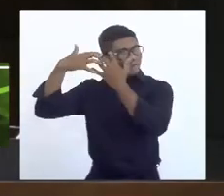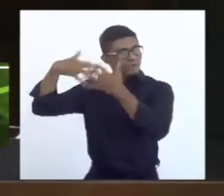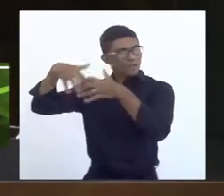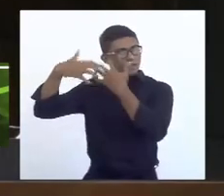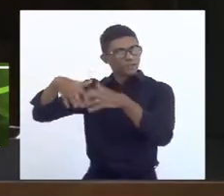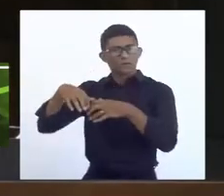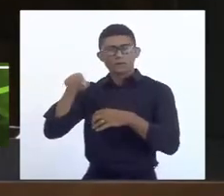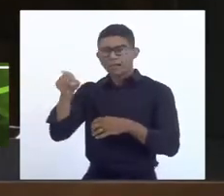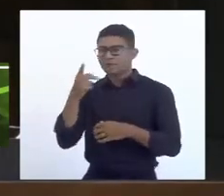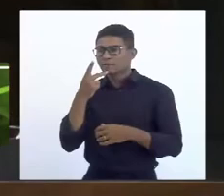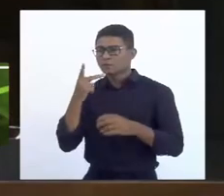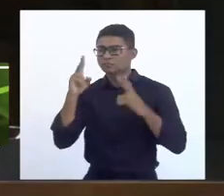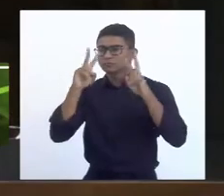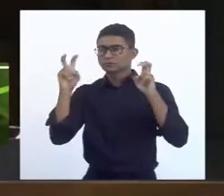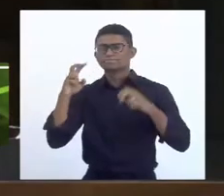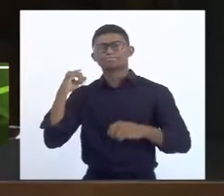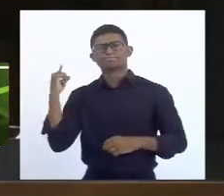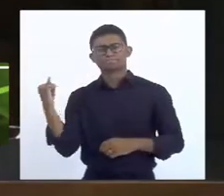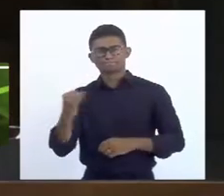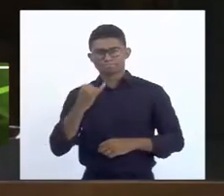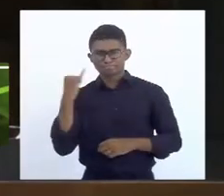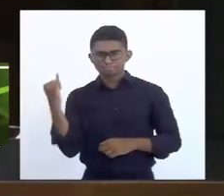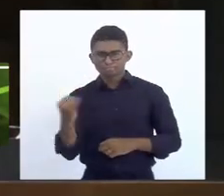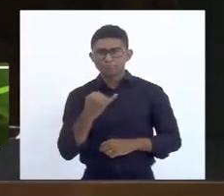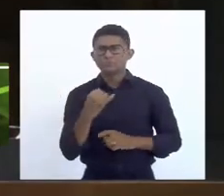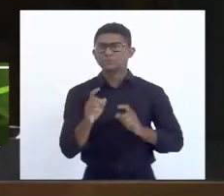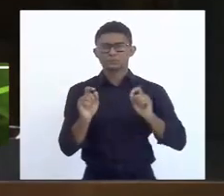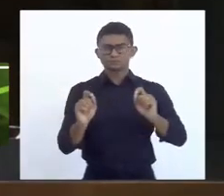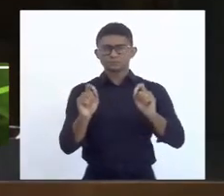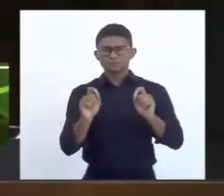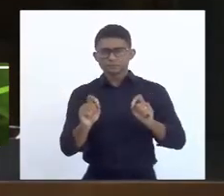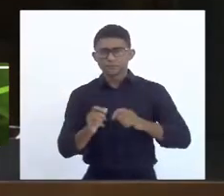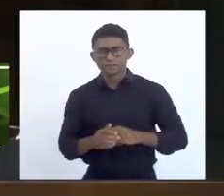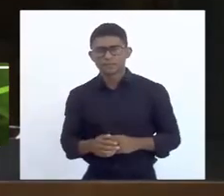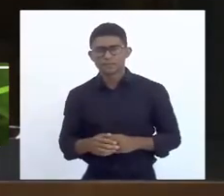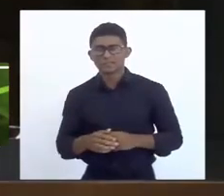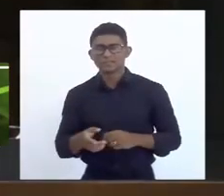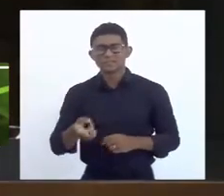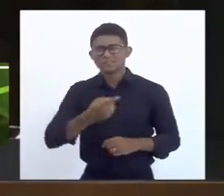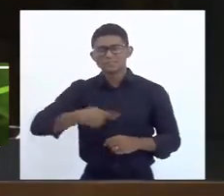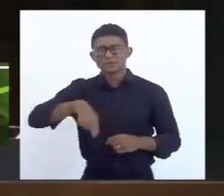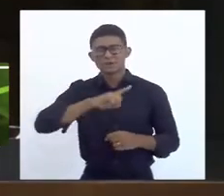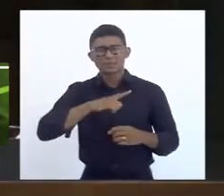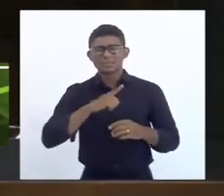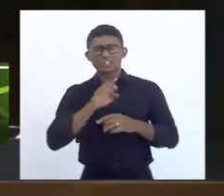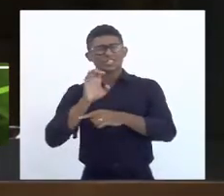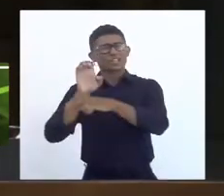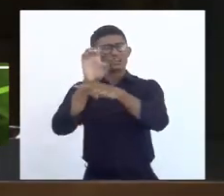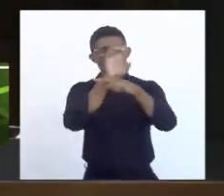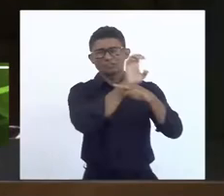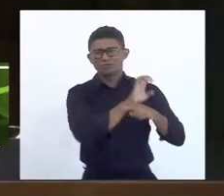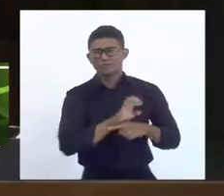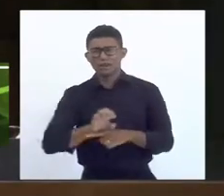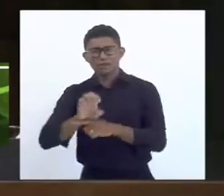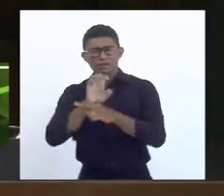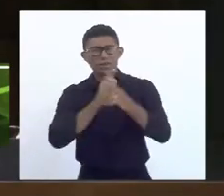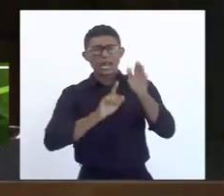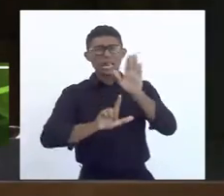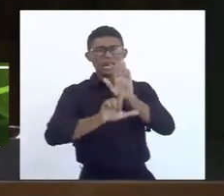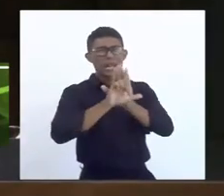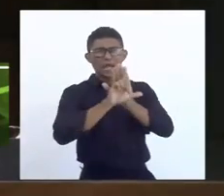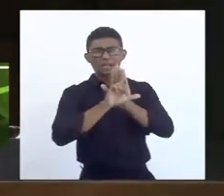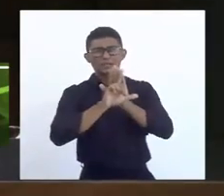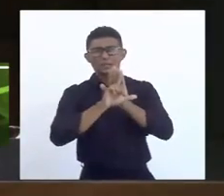importante, que é a gente não ver a lei em todos os estados. E essa